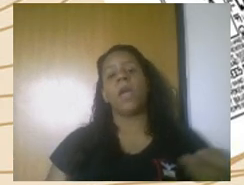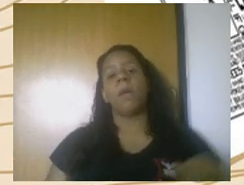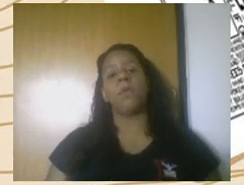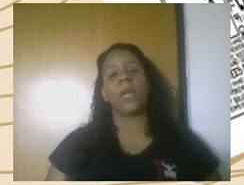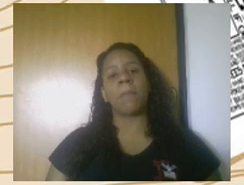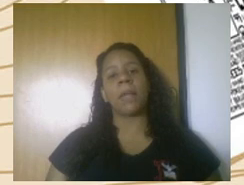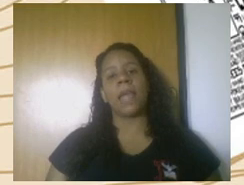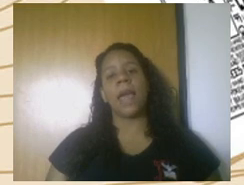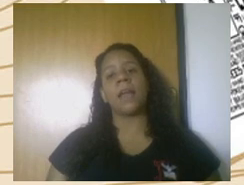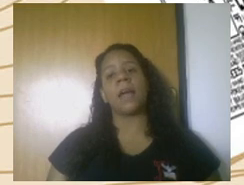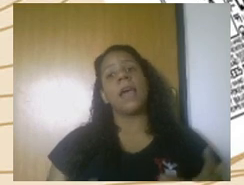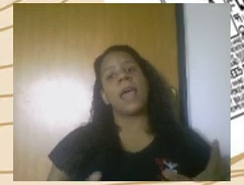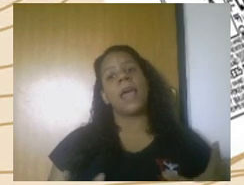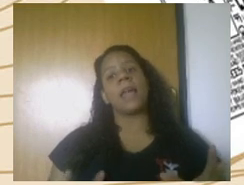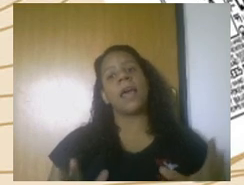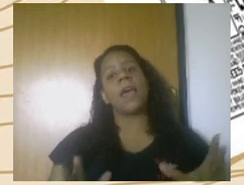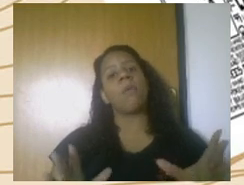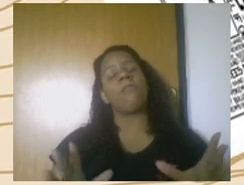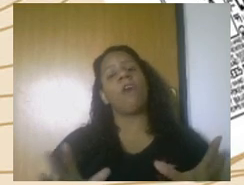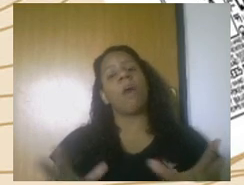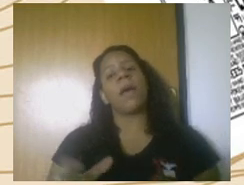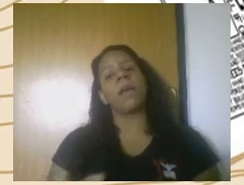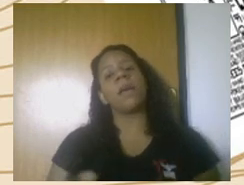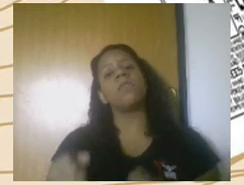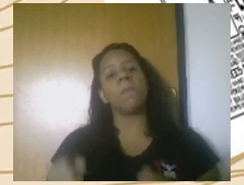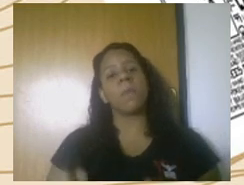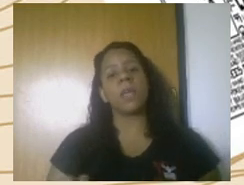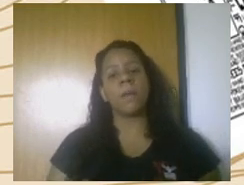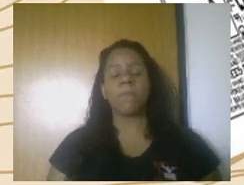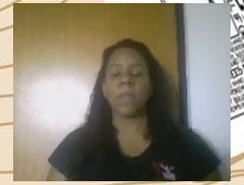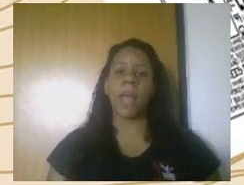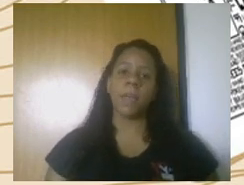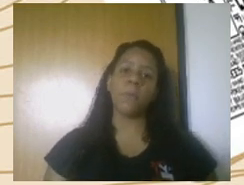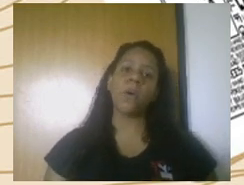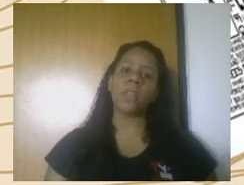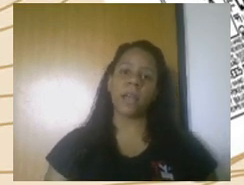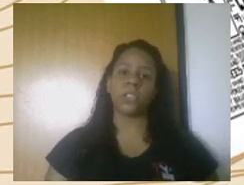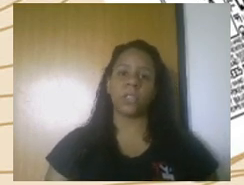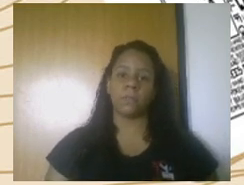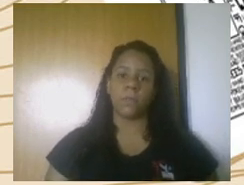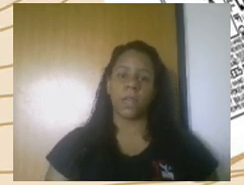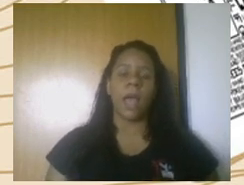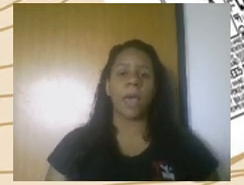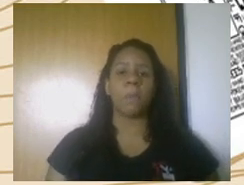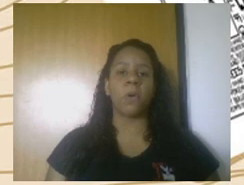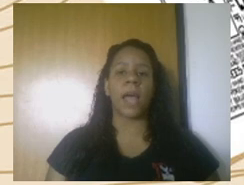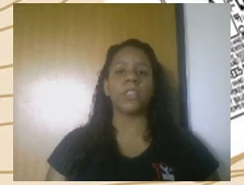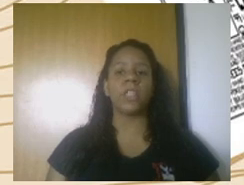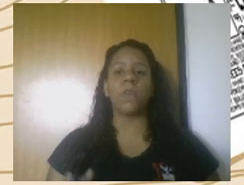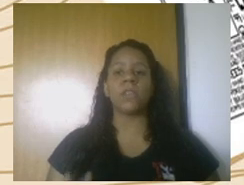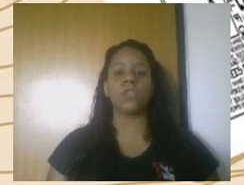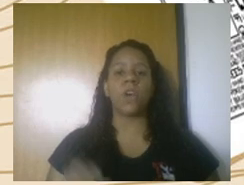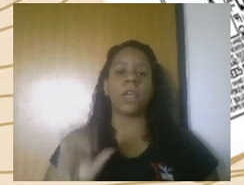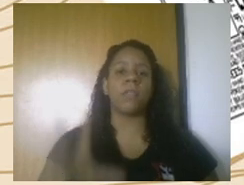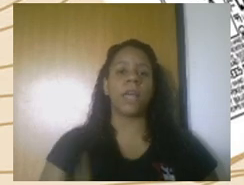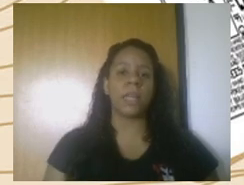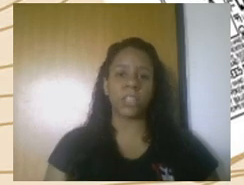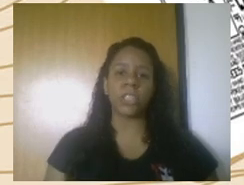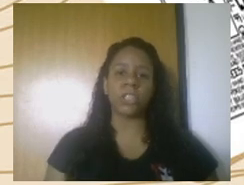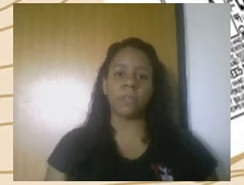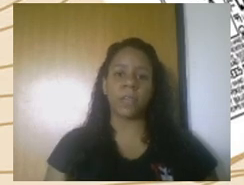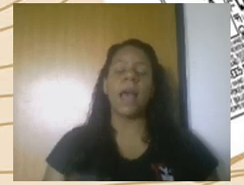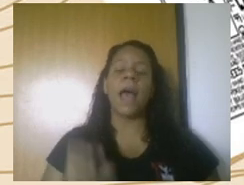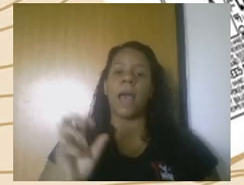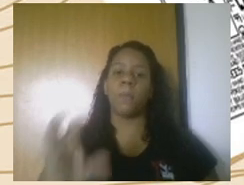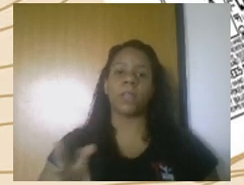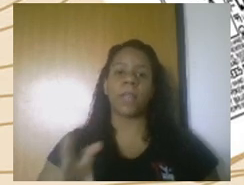quê? Porque a matéria ela é uma forma resumida da reportagem. A reportagem não é só aquilo dali que a